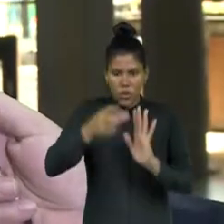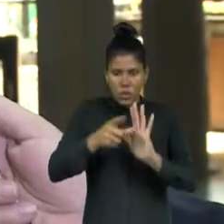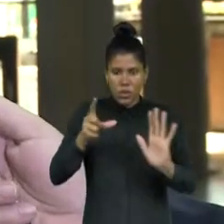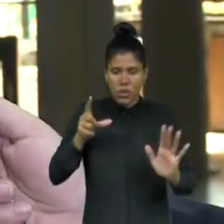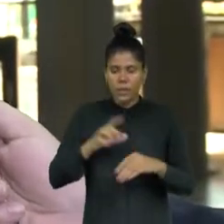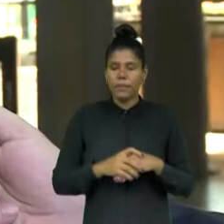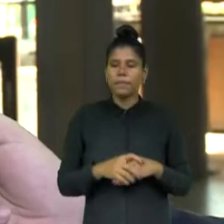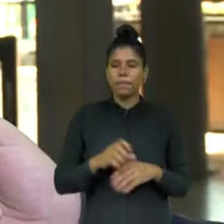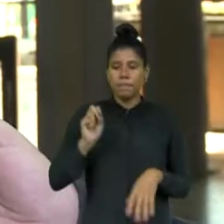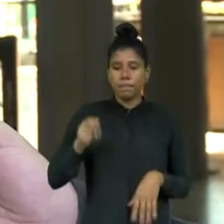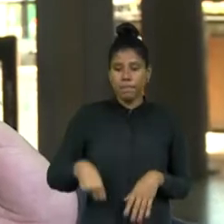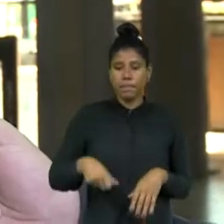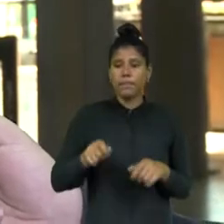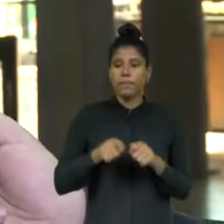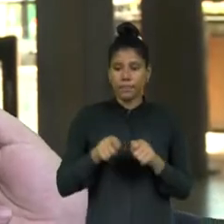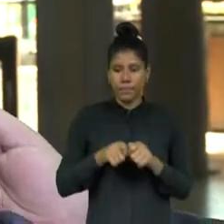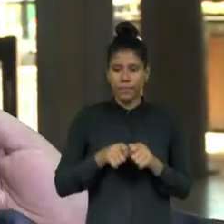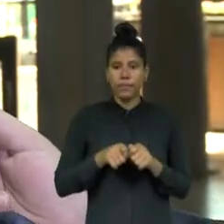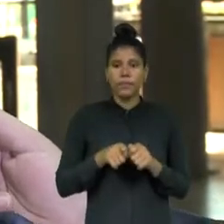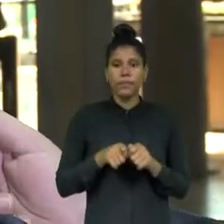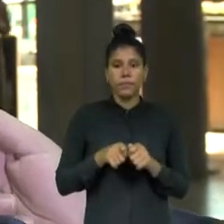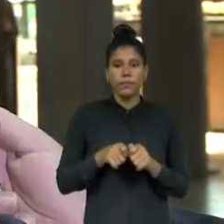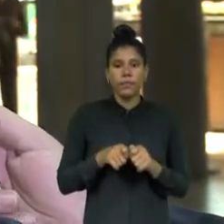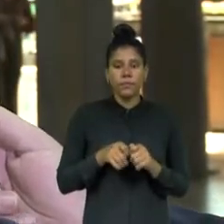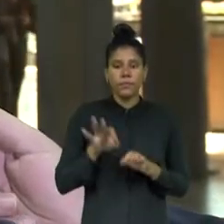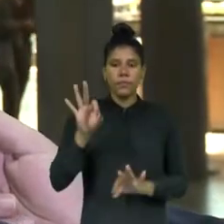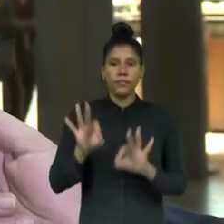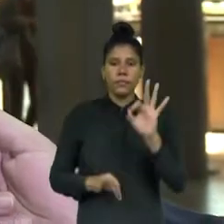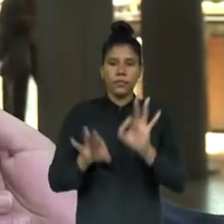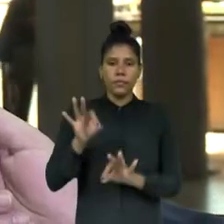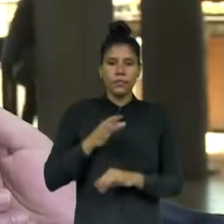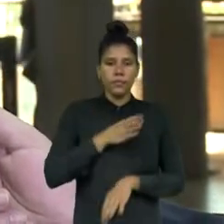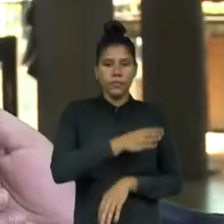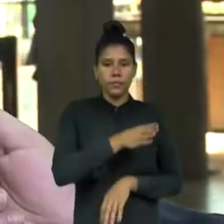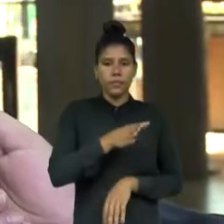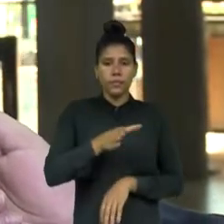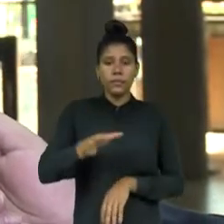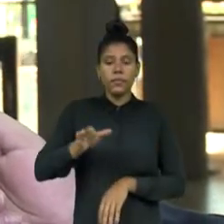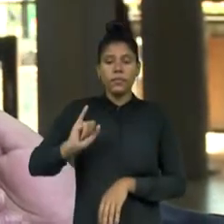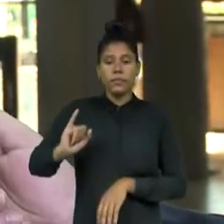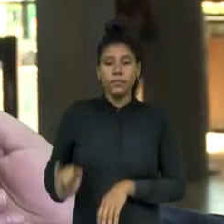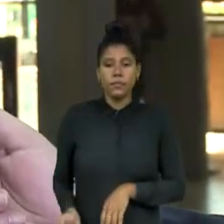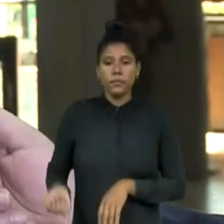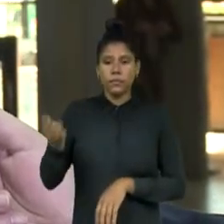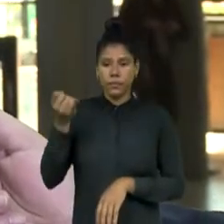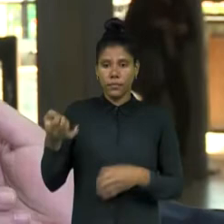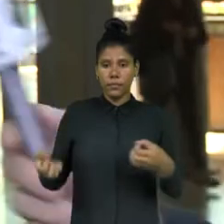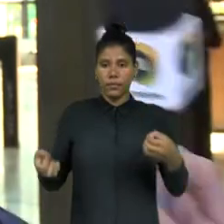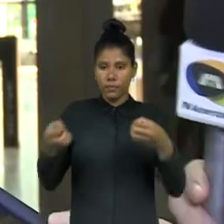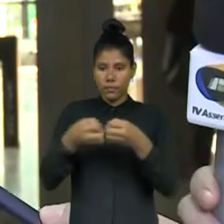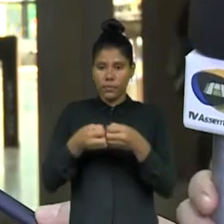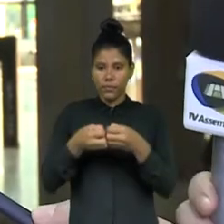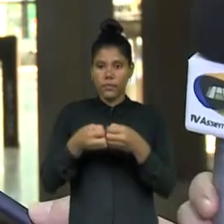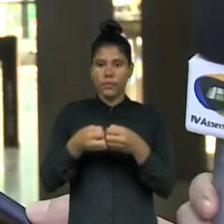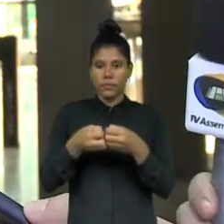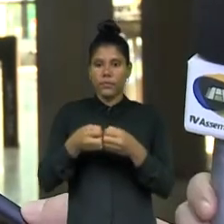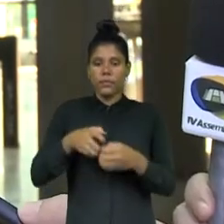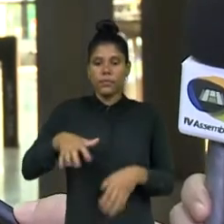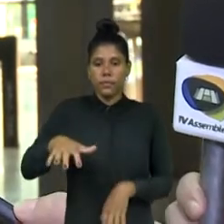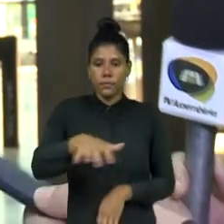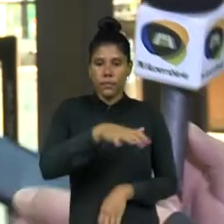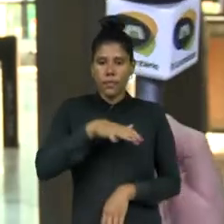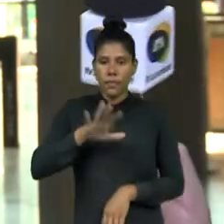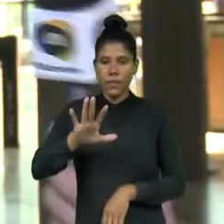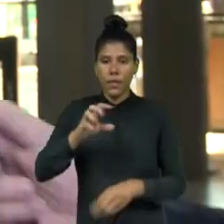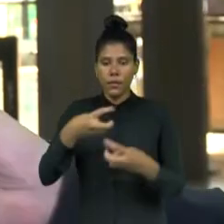faz uma rota, né, na região onde o caminhão vai, para aproveitar ao máximo, né, a atender aqueles municípios da região. Muito bem. Agora, o caminhão, ele